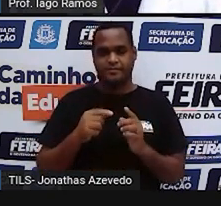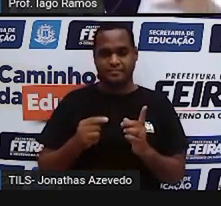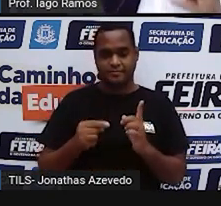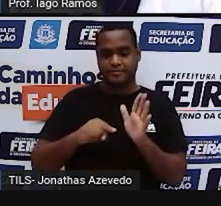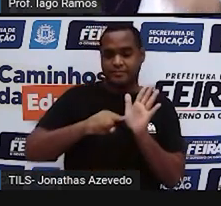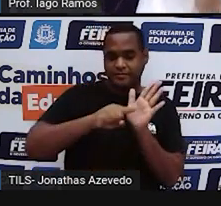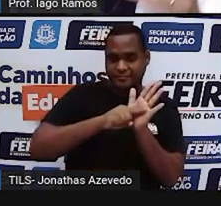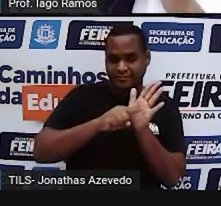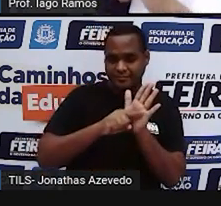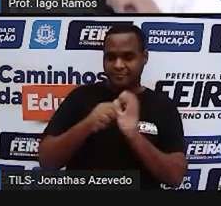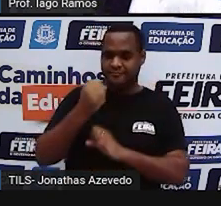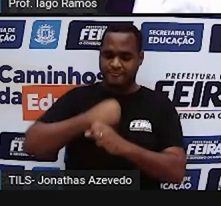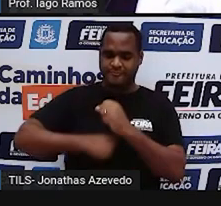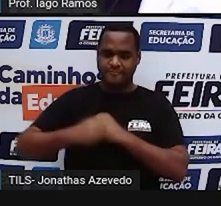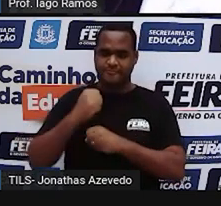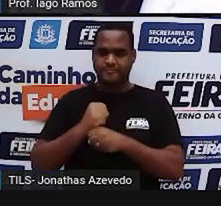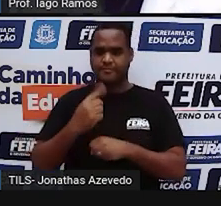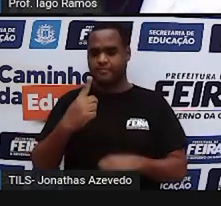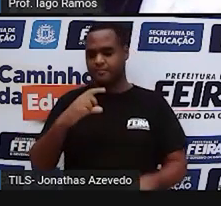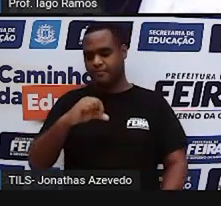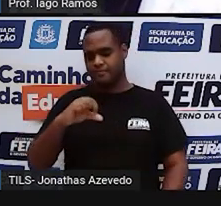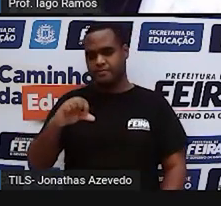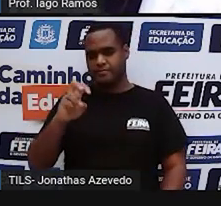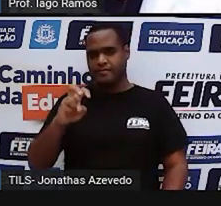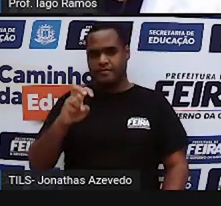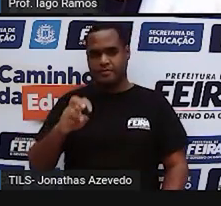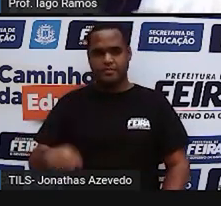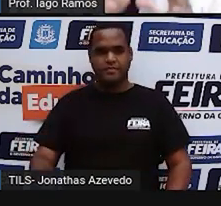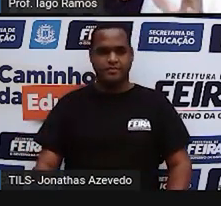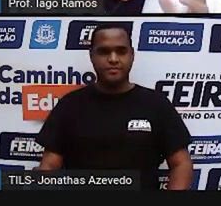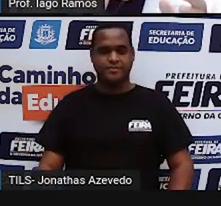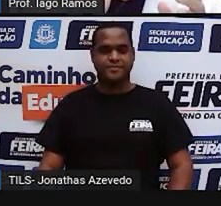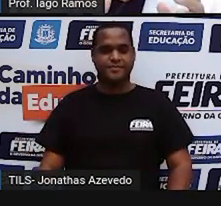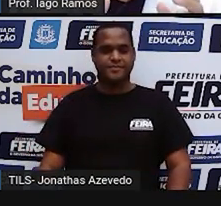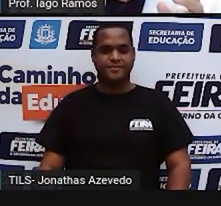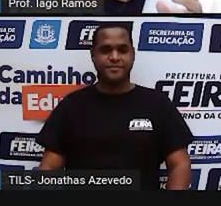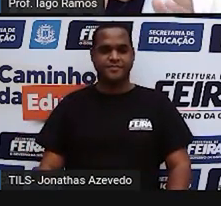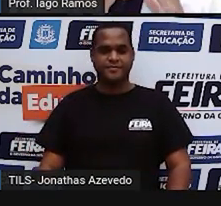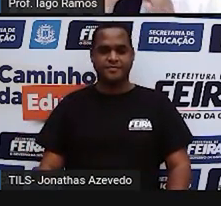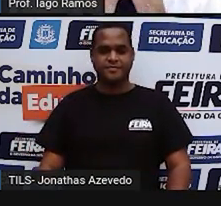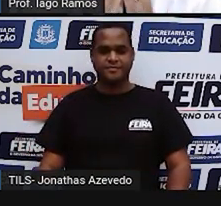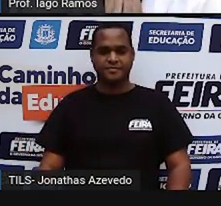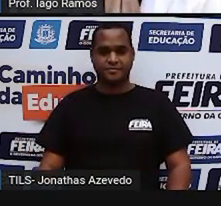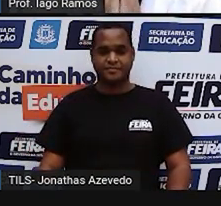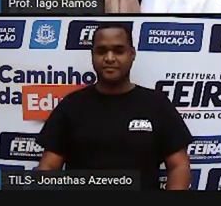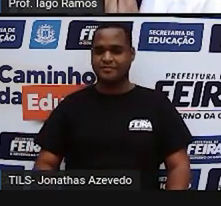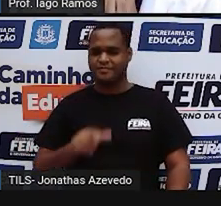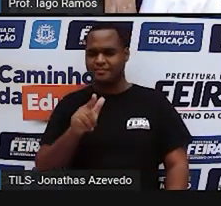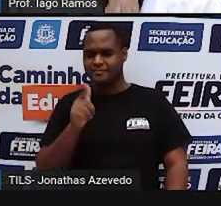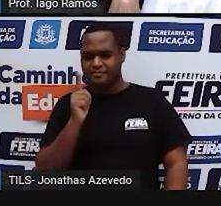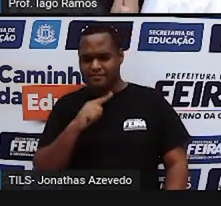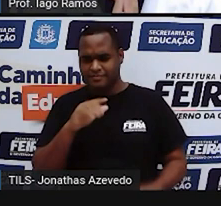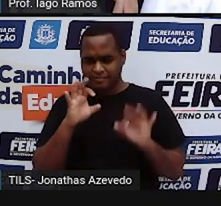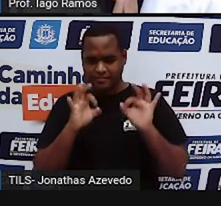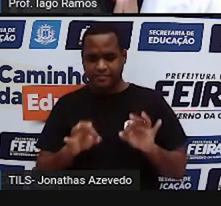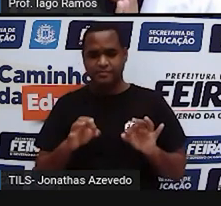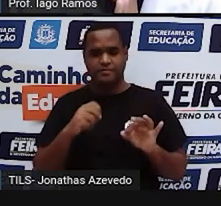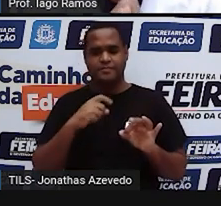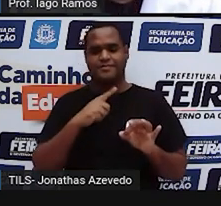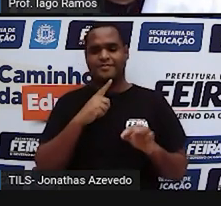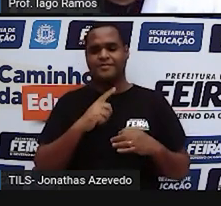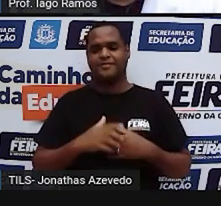fazer menos um ano que você nasceu a fonte de uma coisa eu já tenho